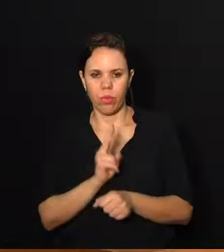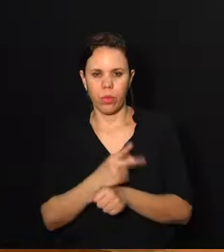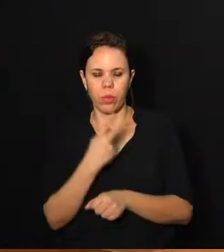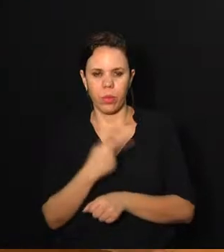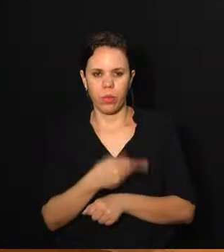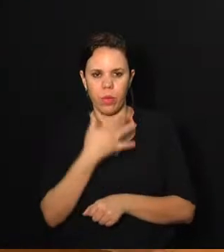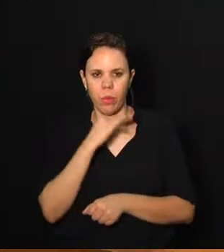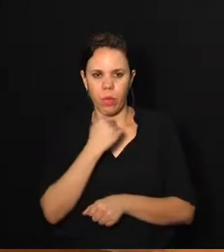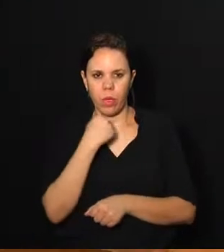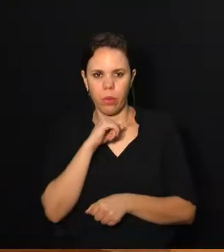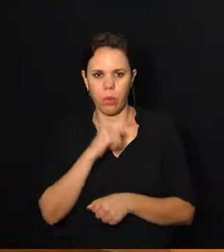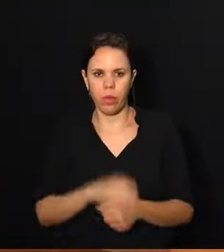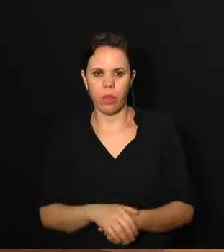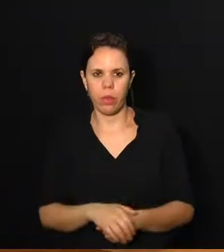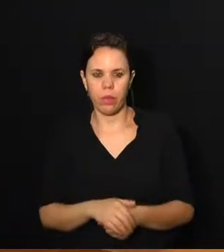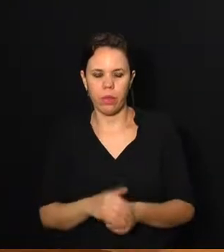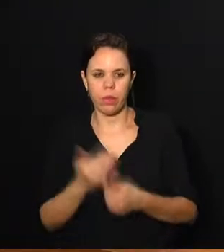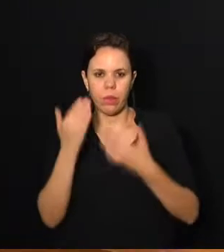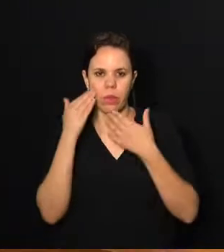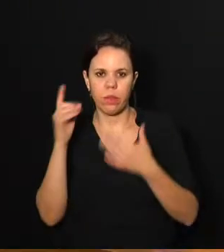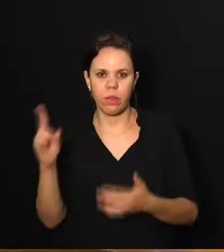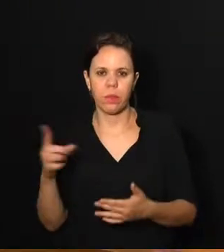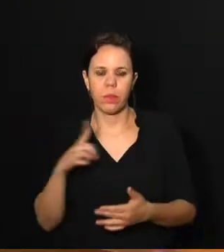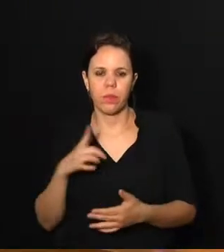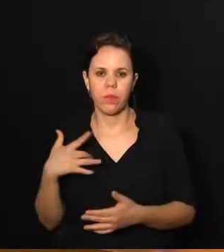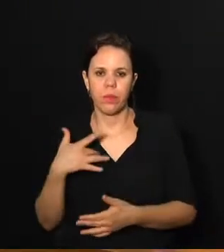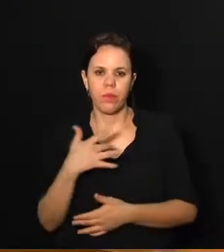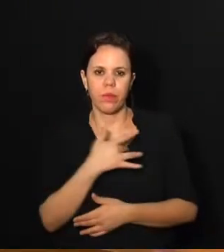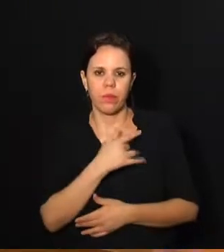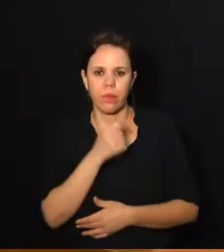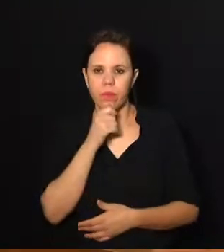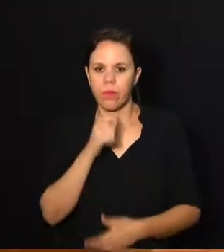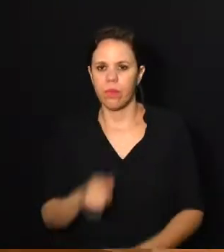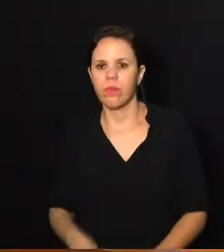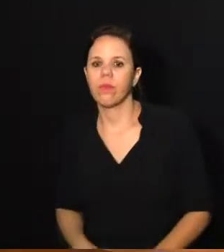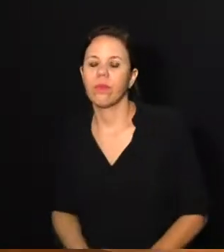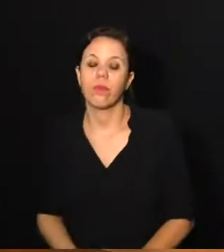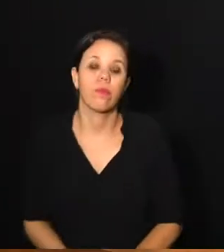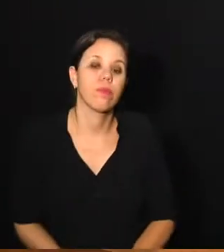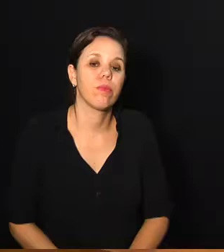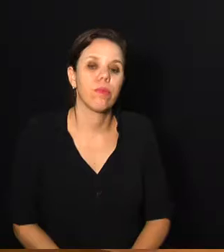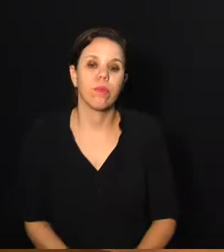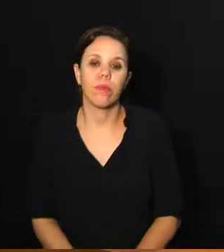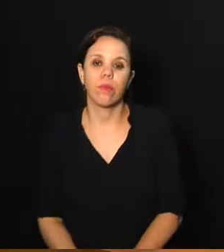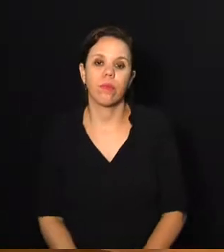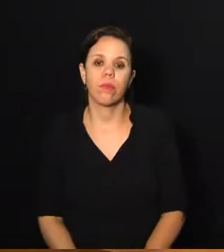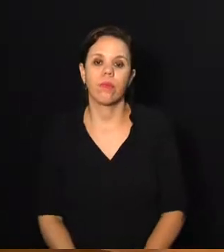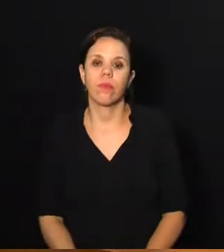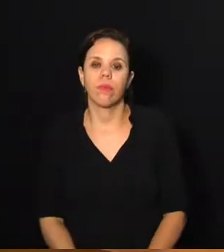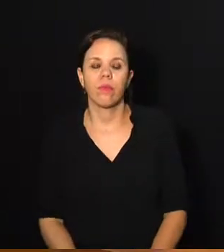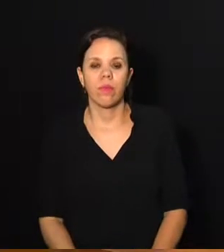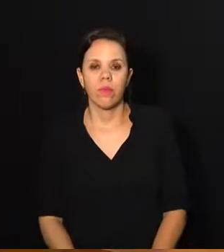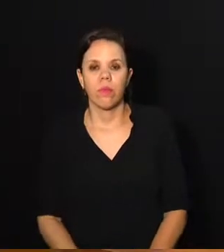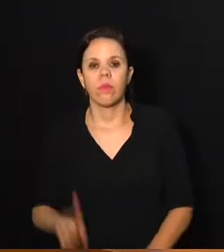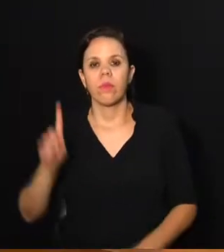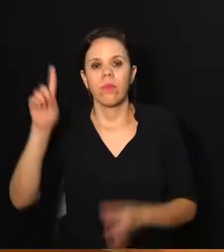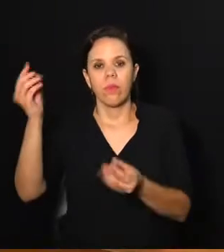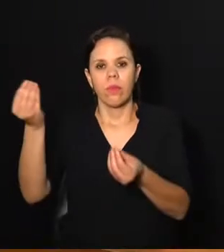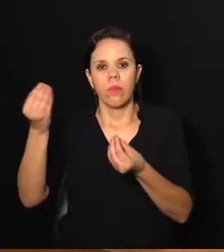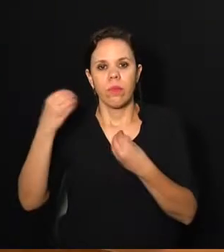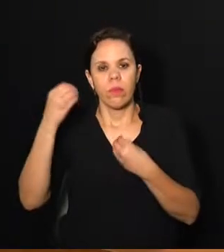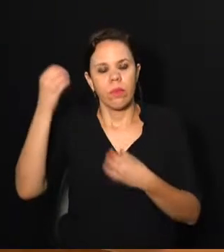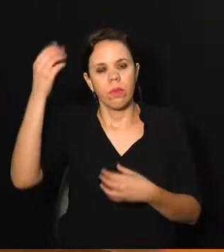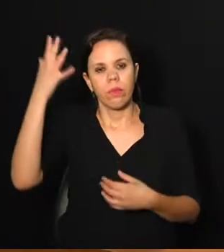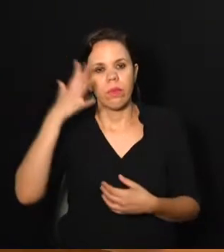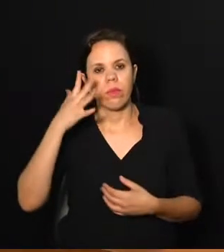deles. Graças a Deus temos saúde ainda, que Deus, né, nos dê essa graça